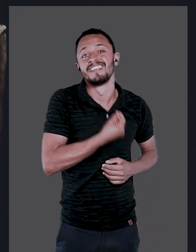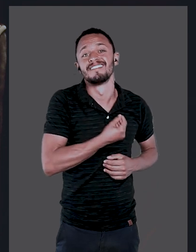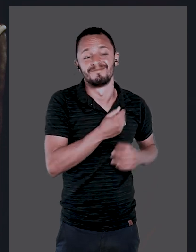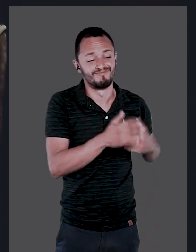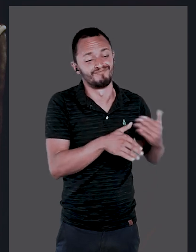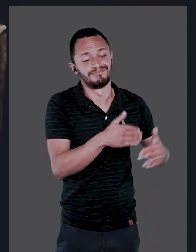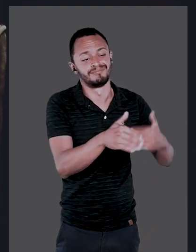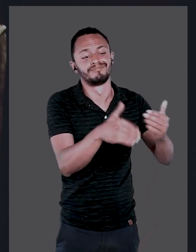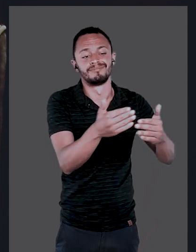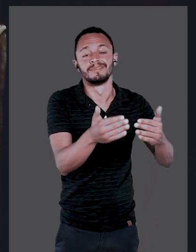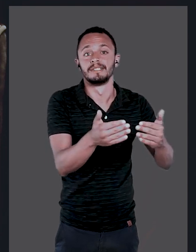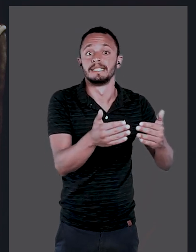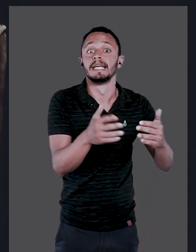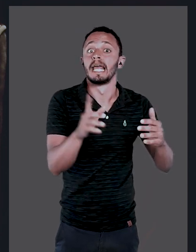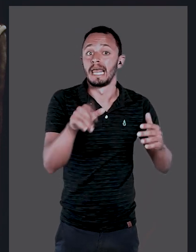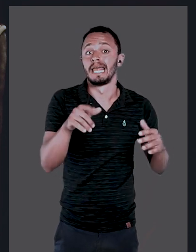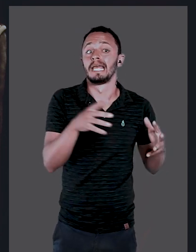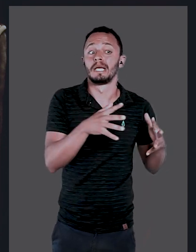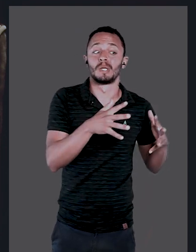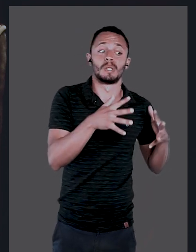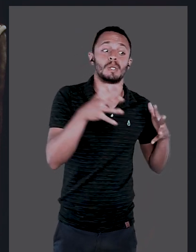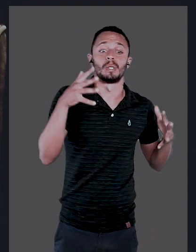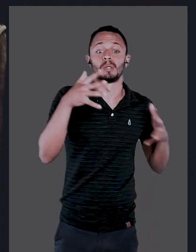colonial. Então é bem